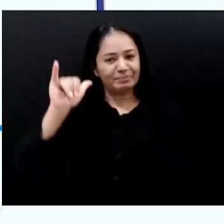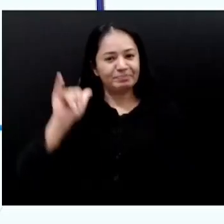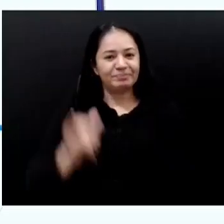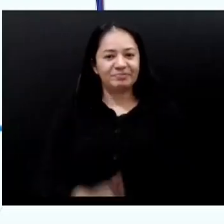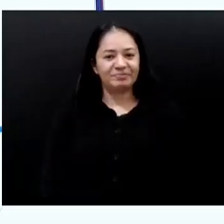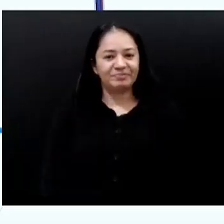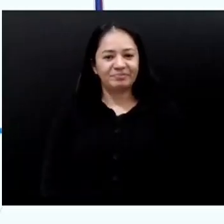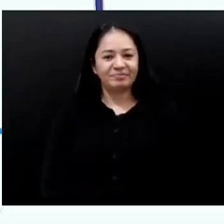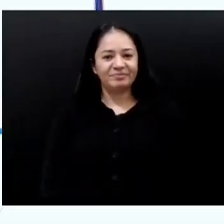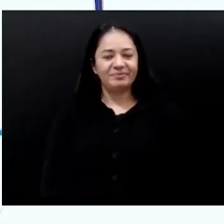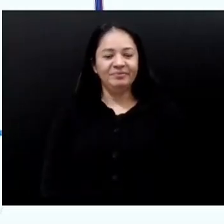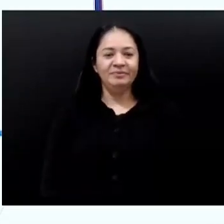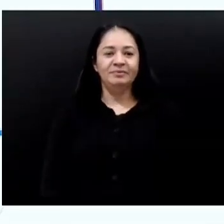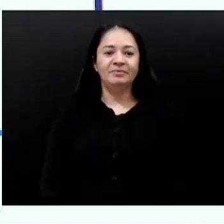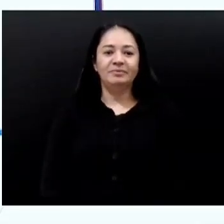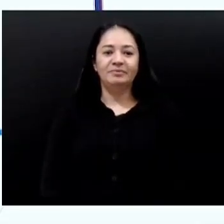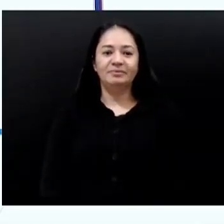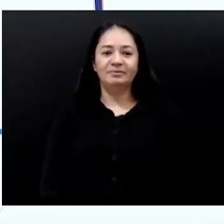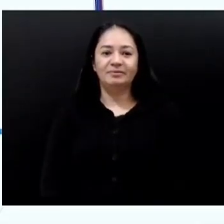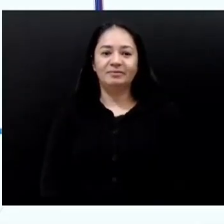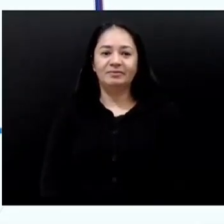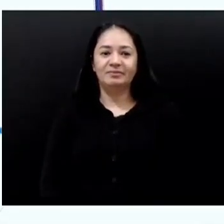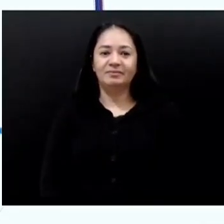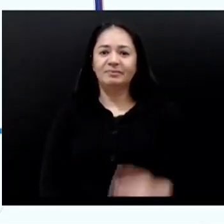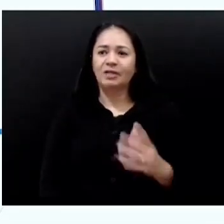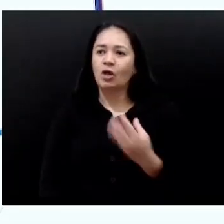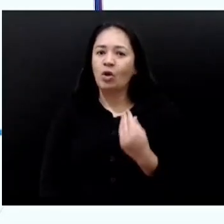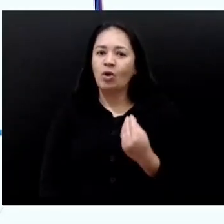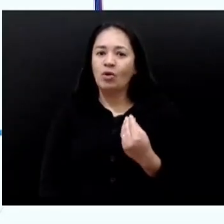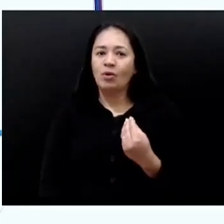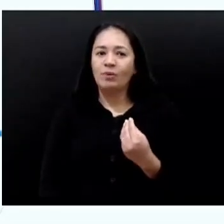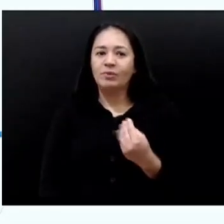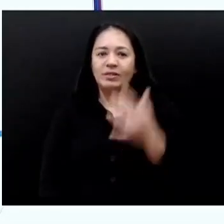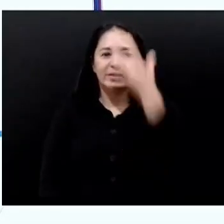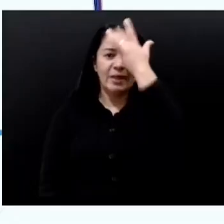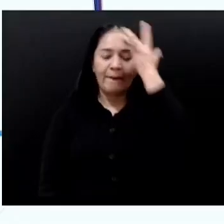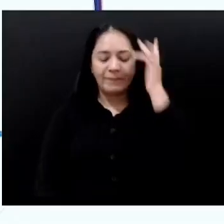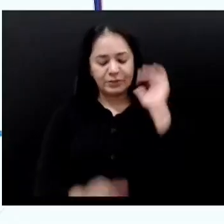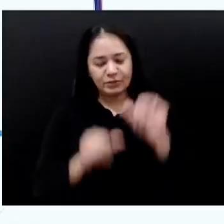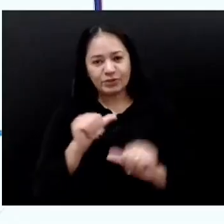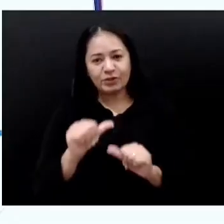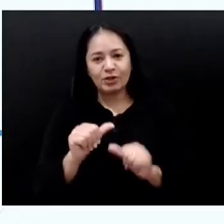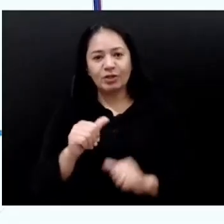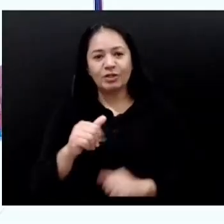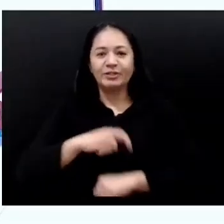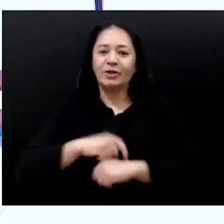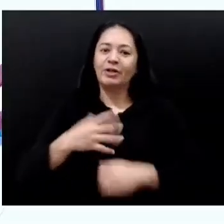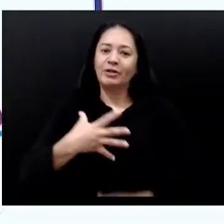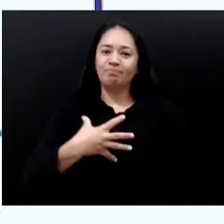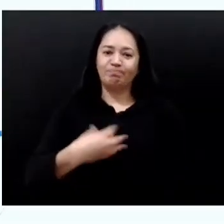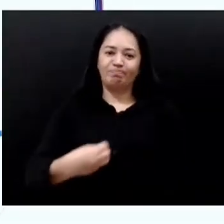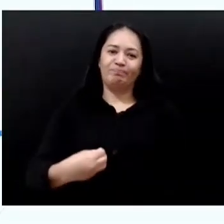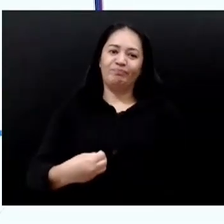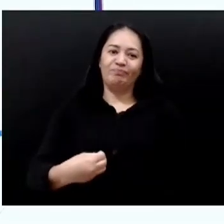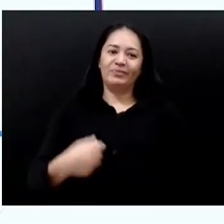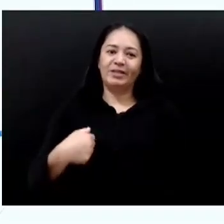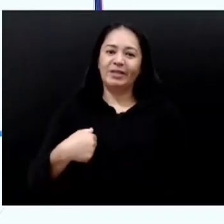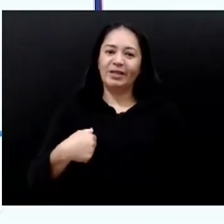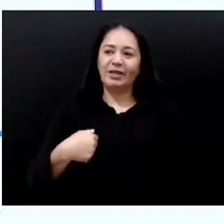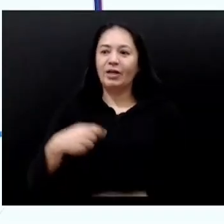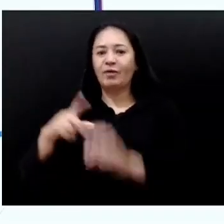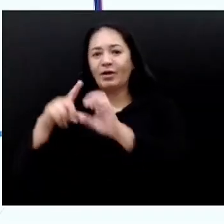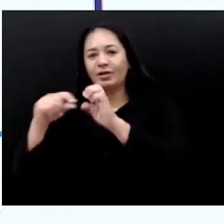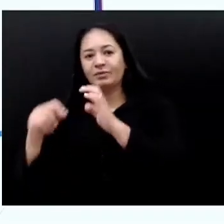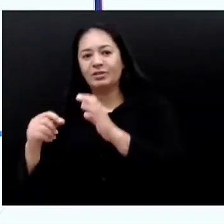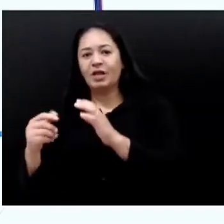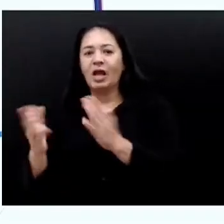Mas é impressionante como a pessoa se transforma depois de ter filho. Eu era um empreendedor antes, eu sou outro empreendedor